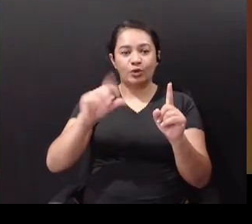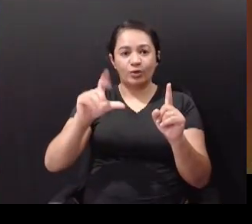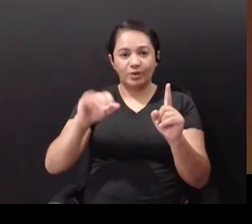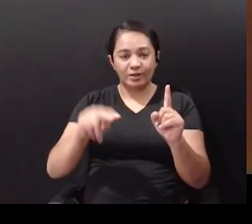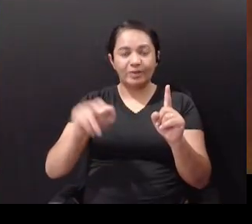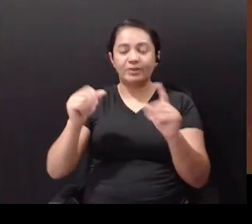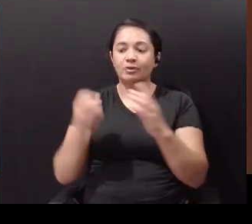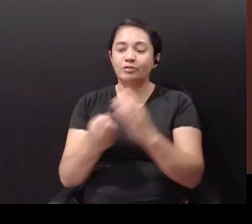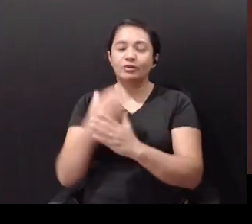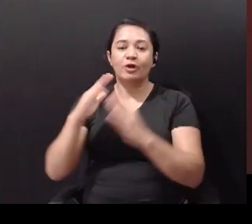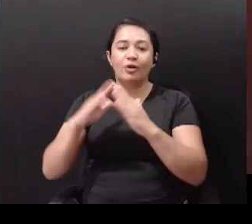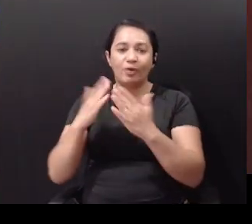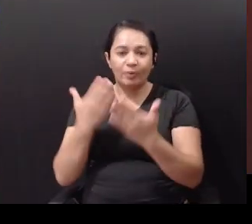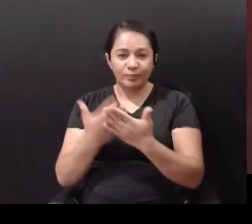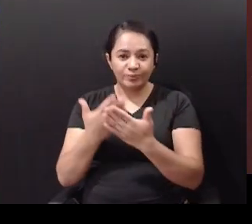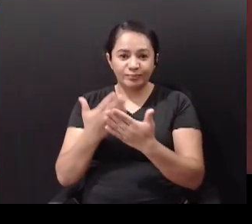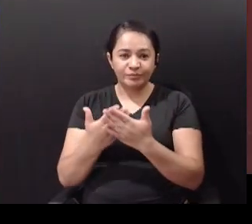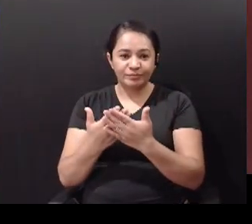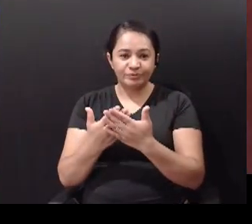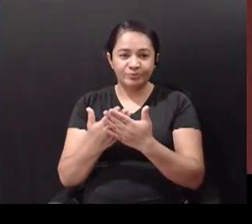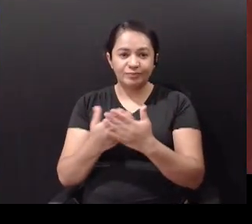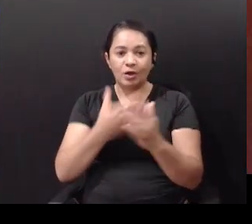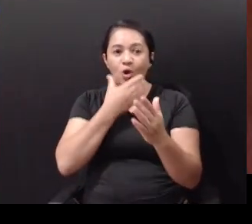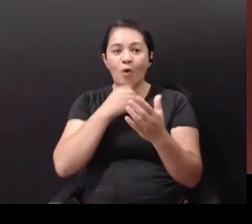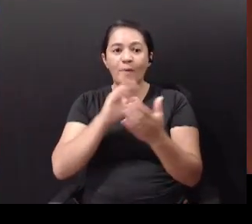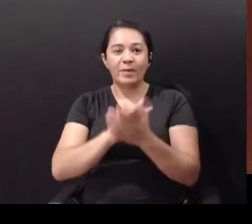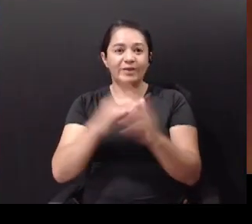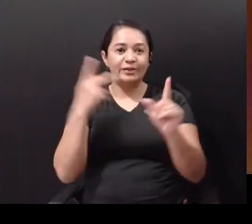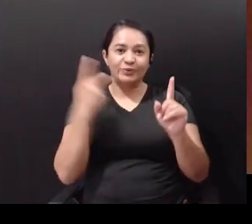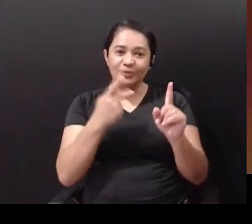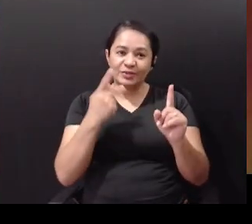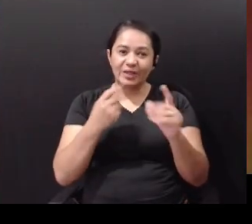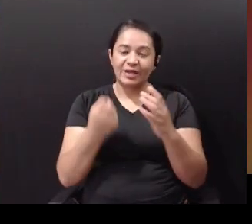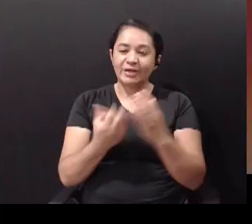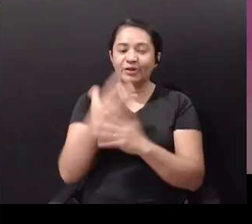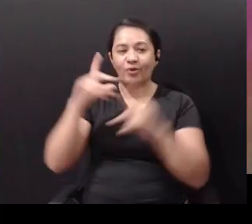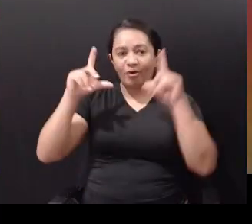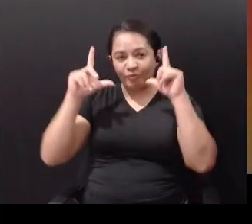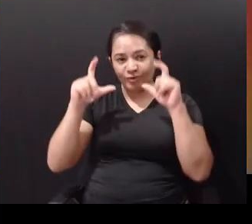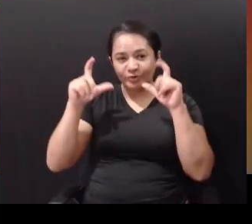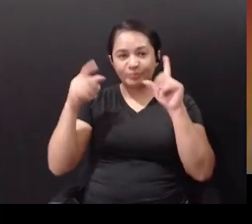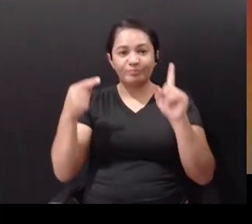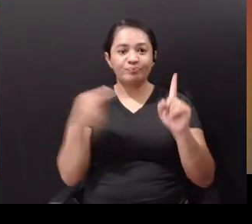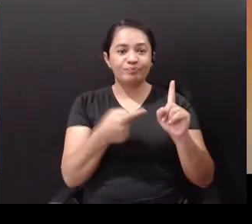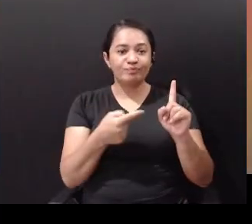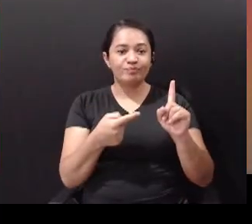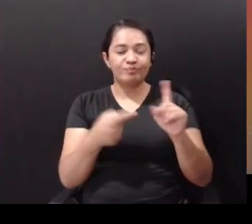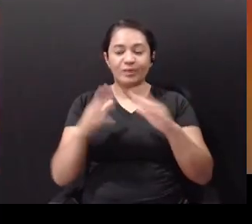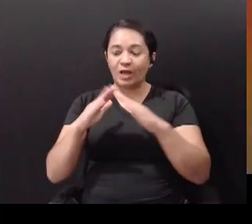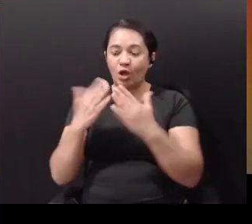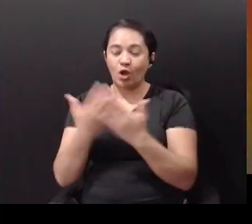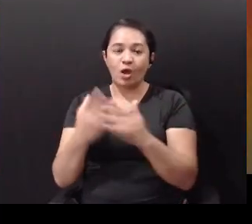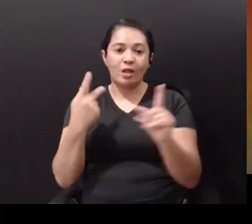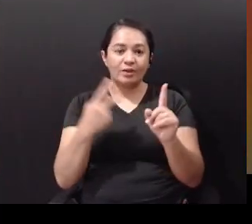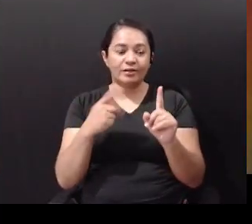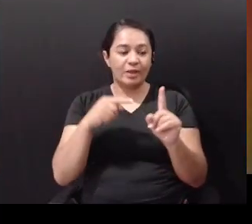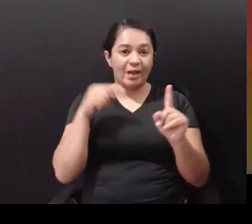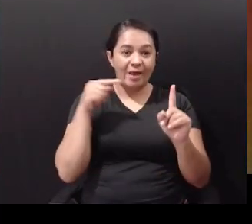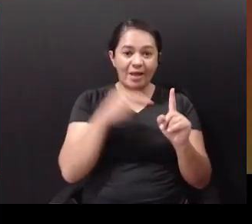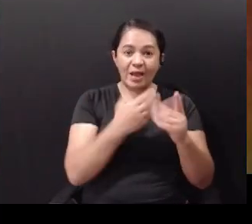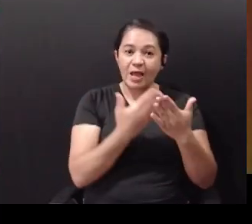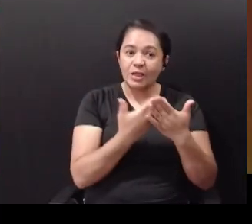fotografia, inclusive. No caso do Colégio Carolina Florence, ela estudou, inclusive, na Europa um